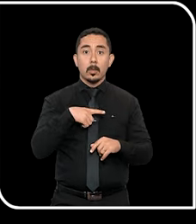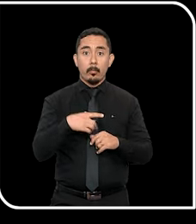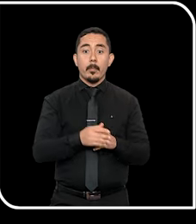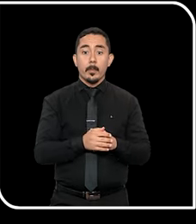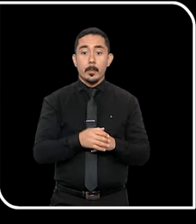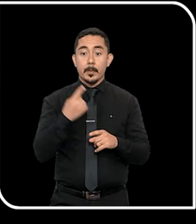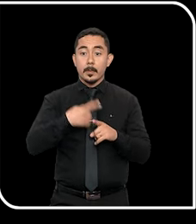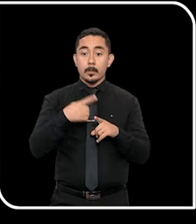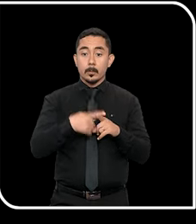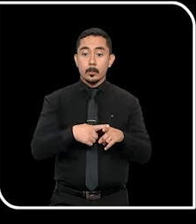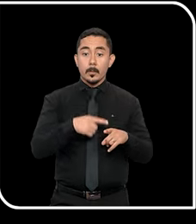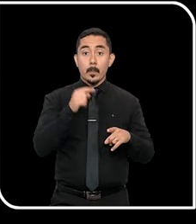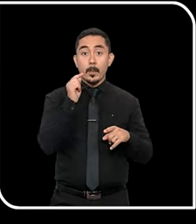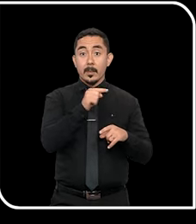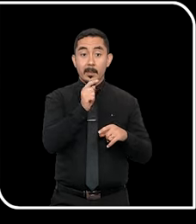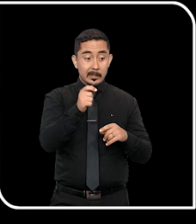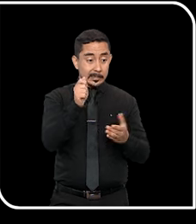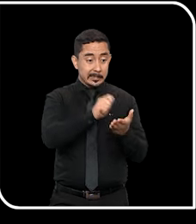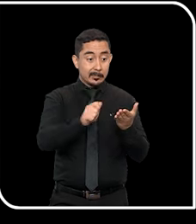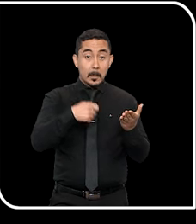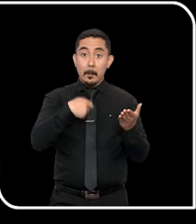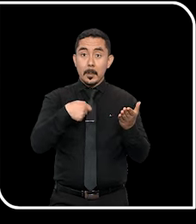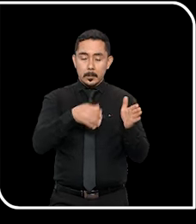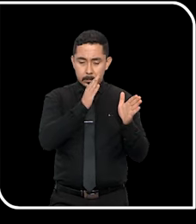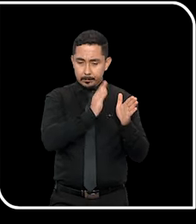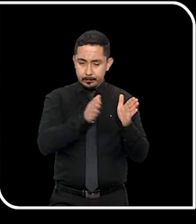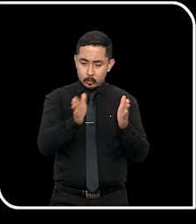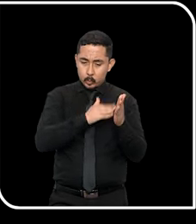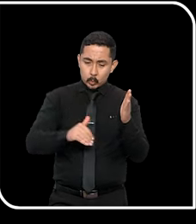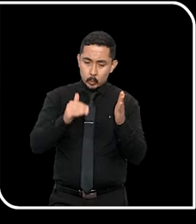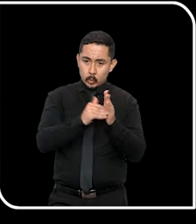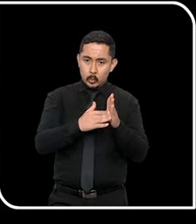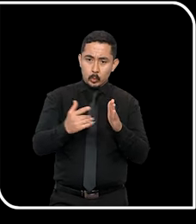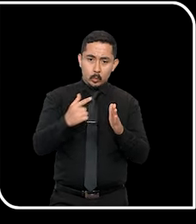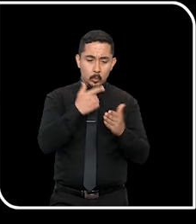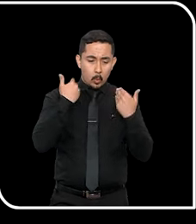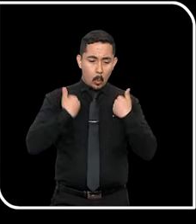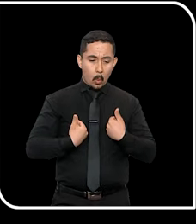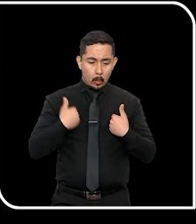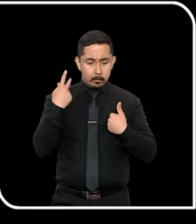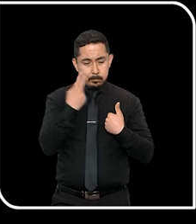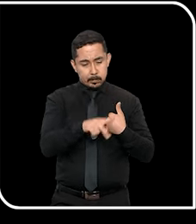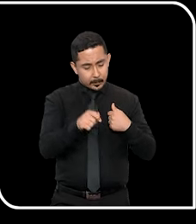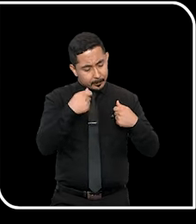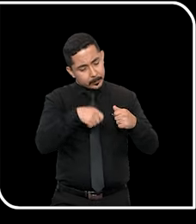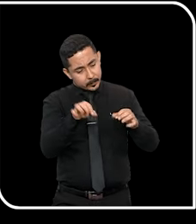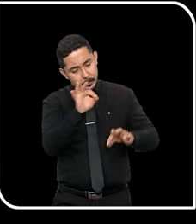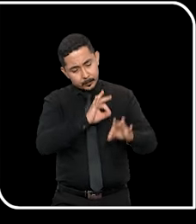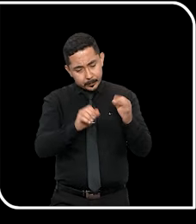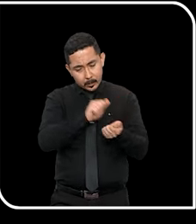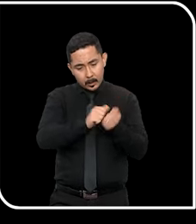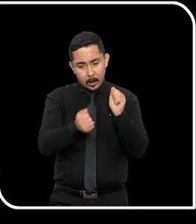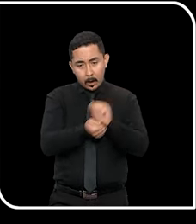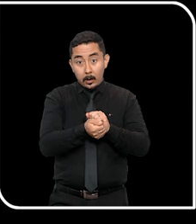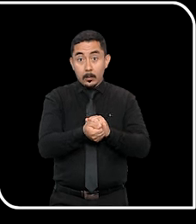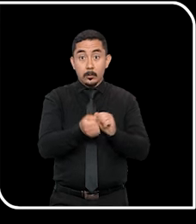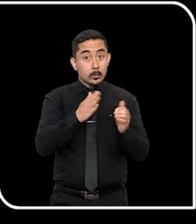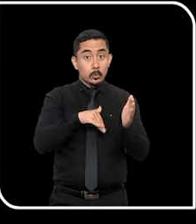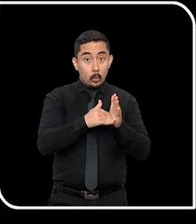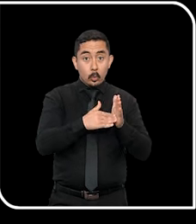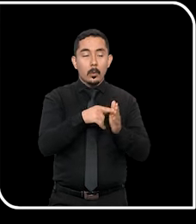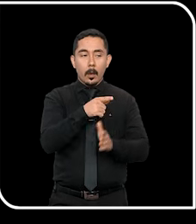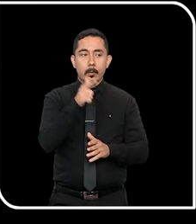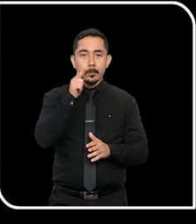pro meu João escrever ele precisa organizar todo o outro lado do corpo dele que tem movimentos